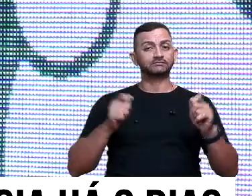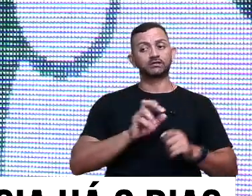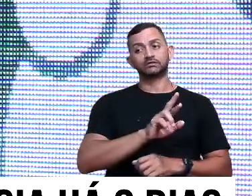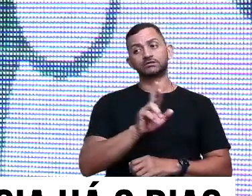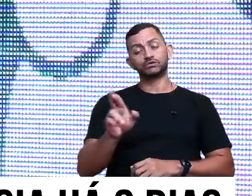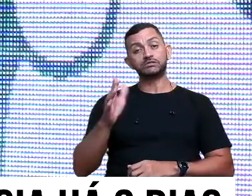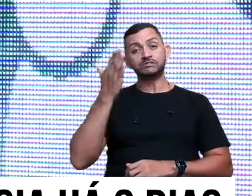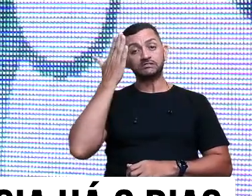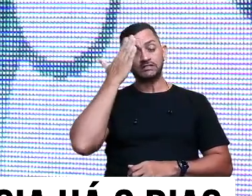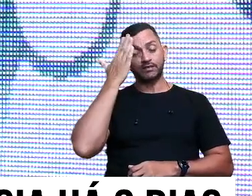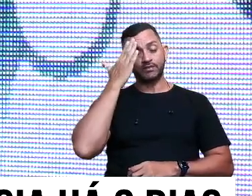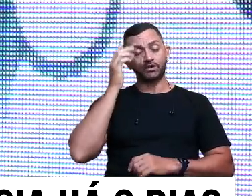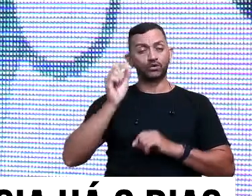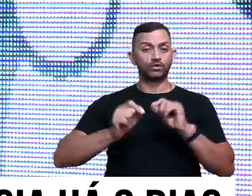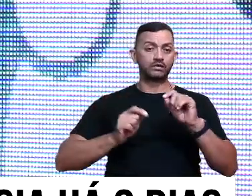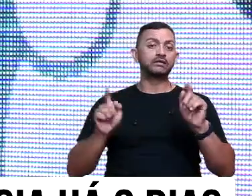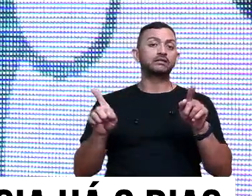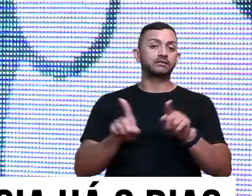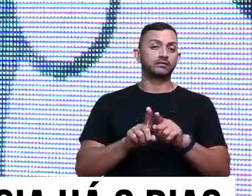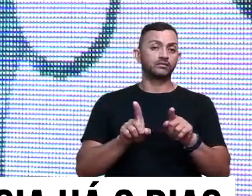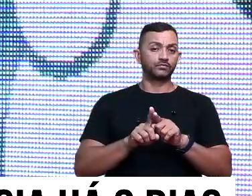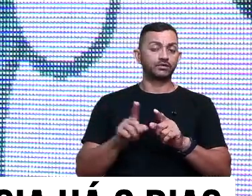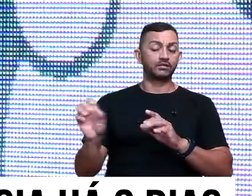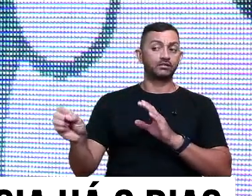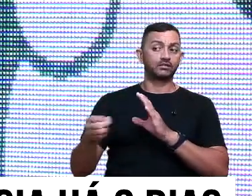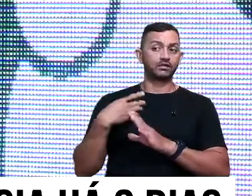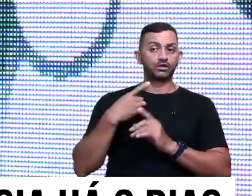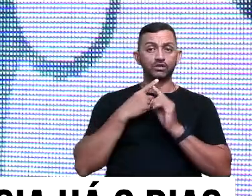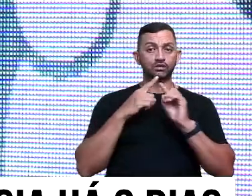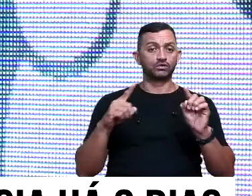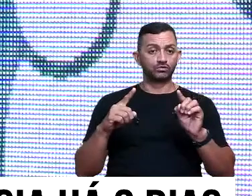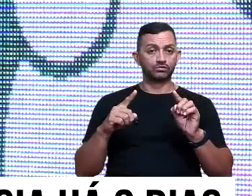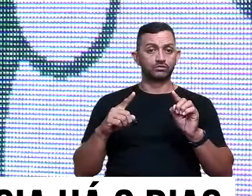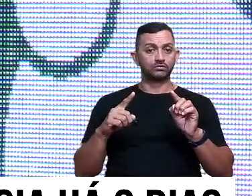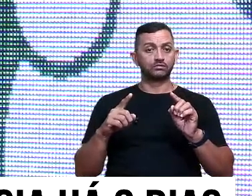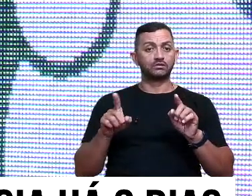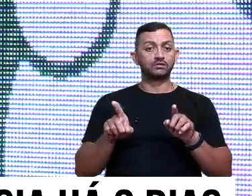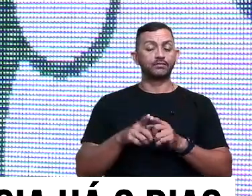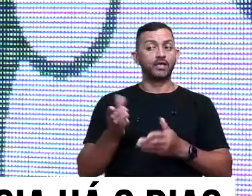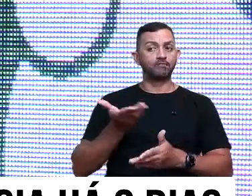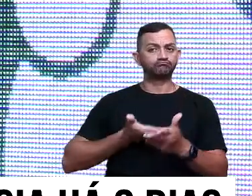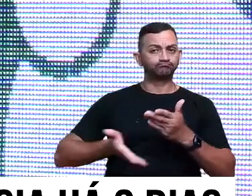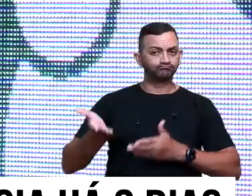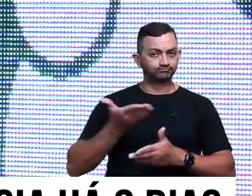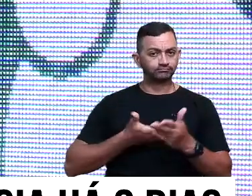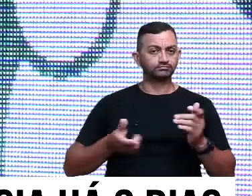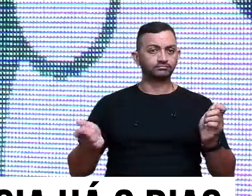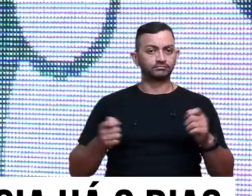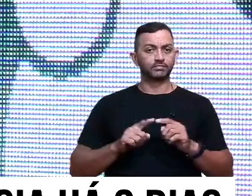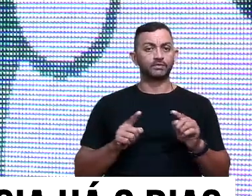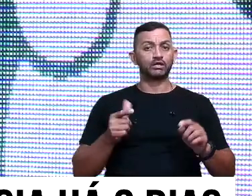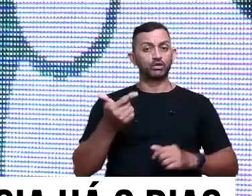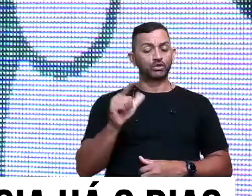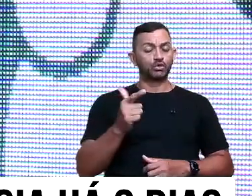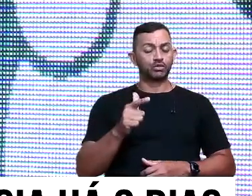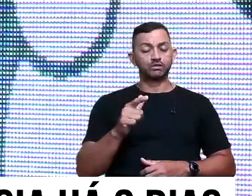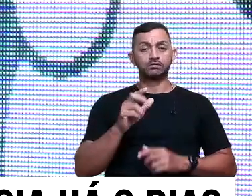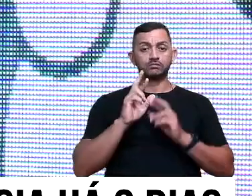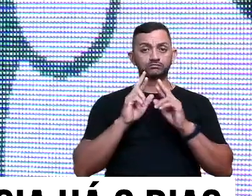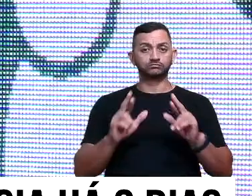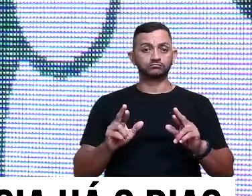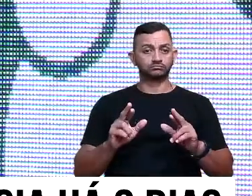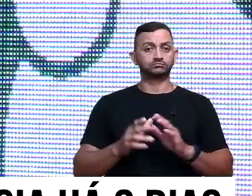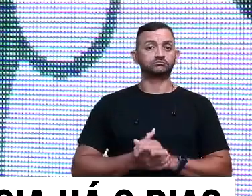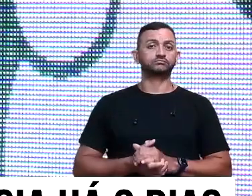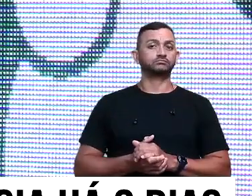que eles também possam ficar cientes. E aí vocês também podem enviar a denúncia aqui, porque isso agiliza o processo. Mas aí, se não tiver